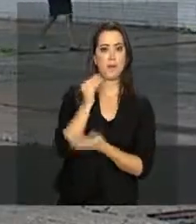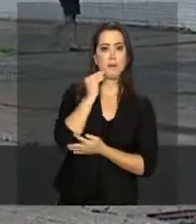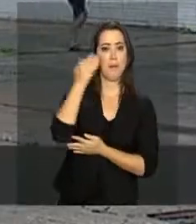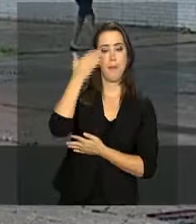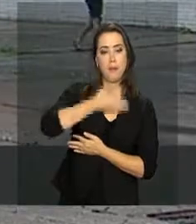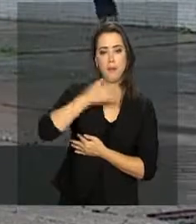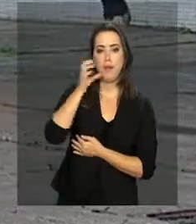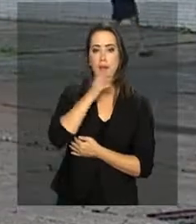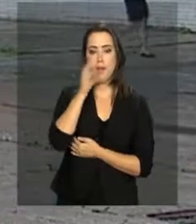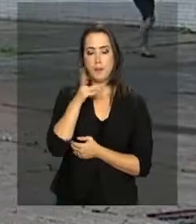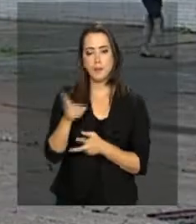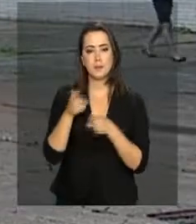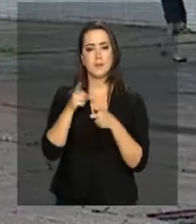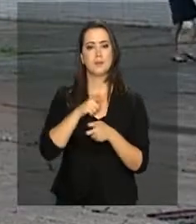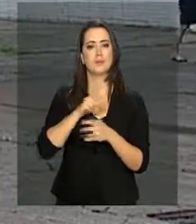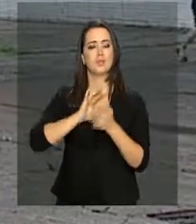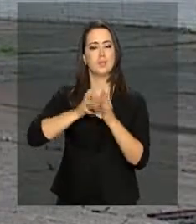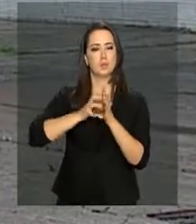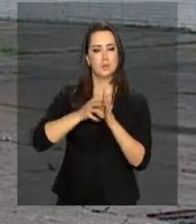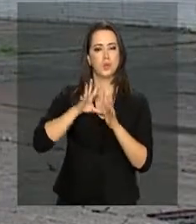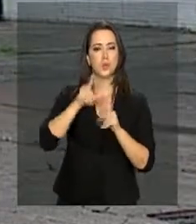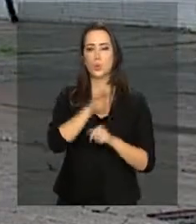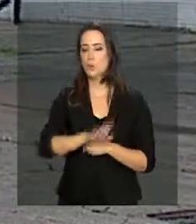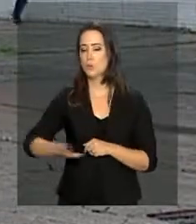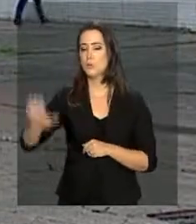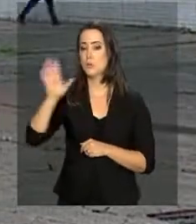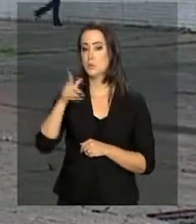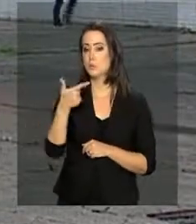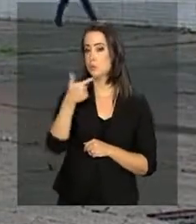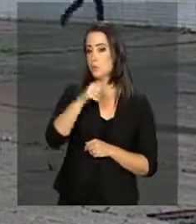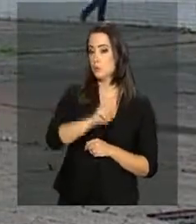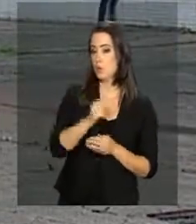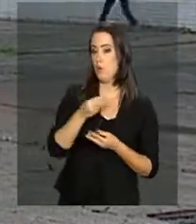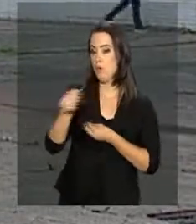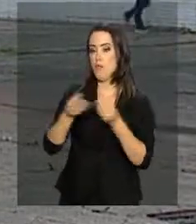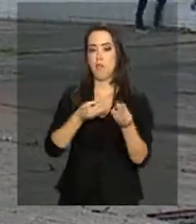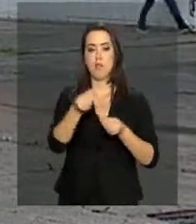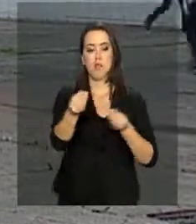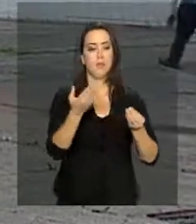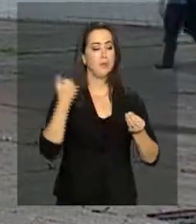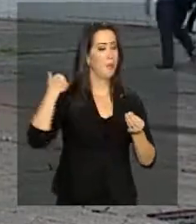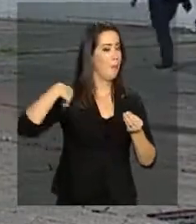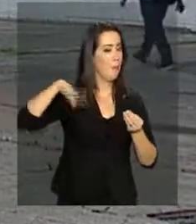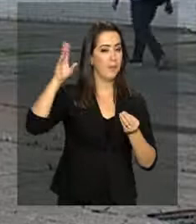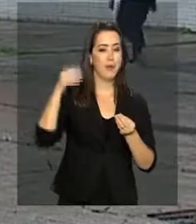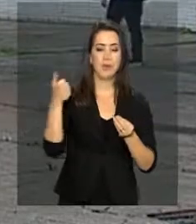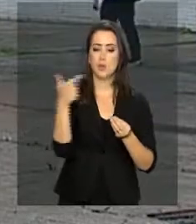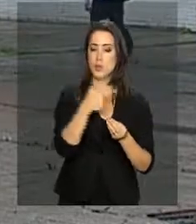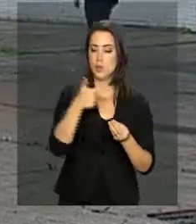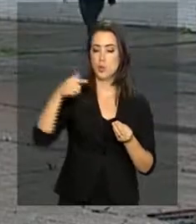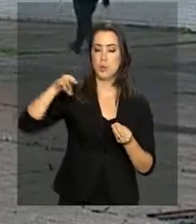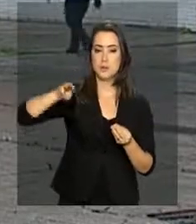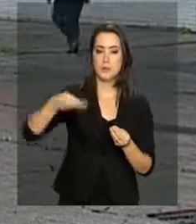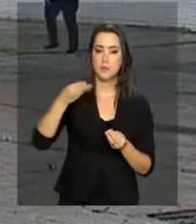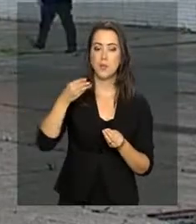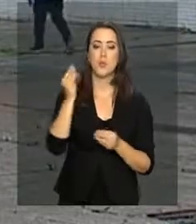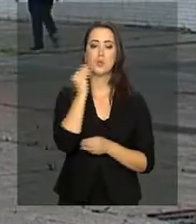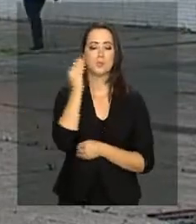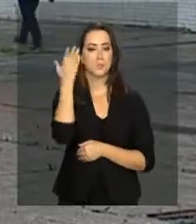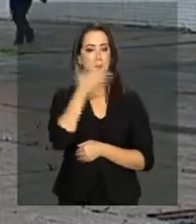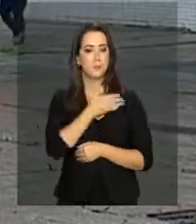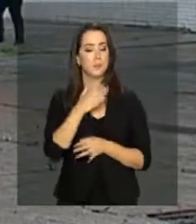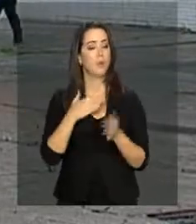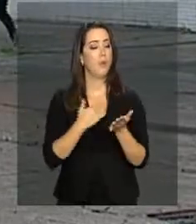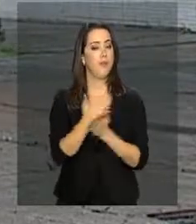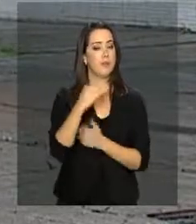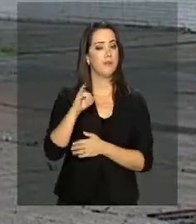nas unidades de saúde de todo o país em 2018 foram distribuídos mais de 12 milhões de testes ea partir de